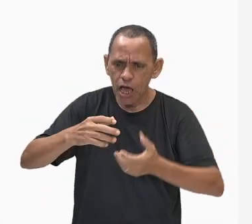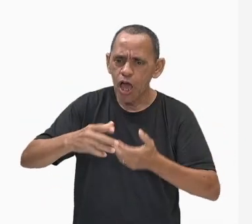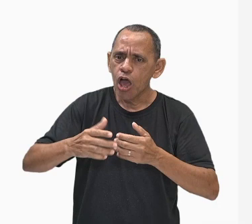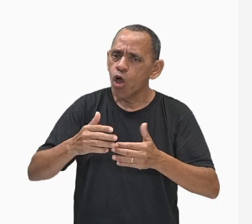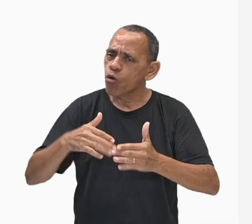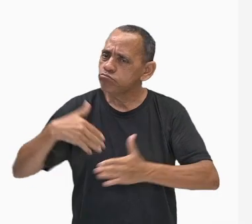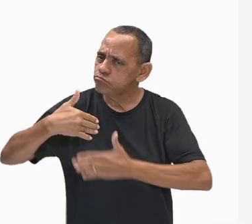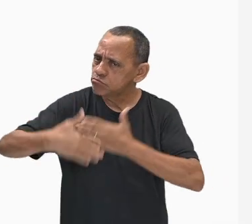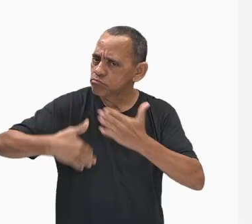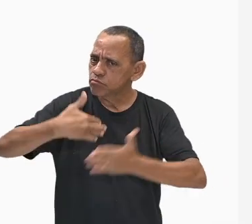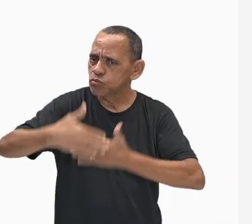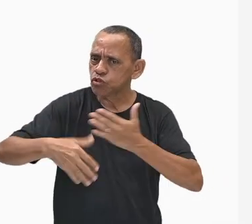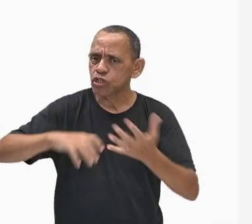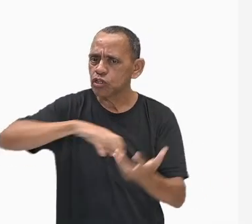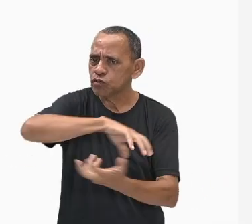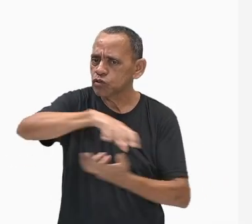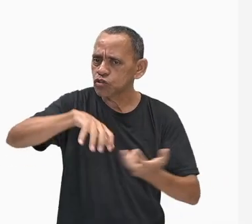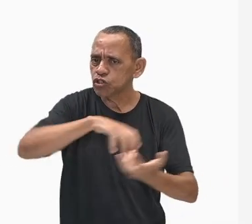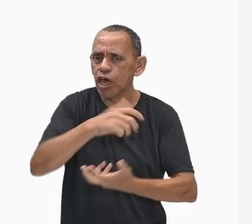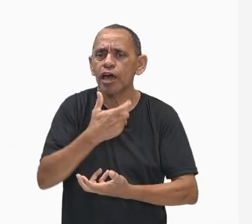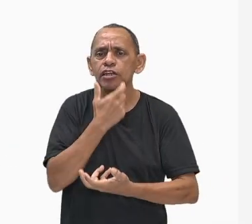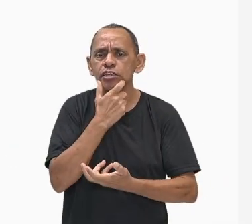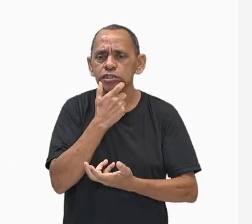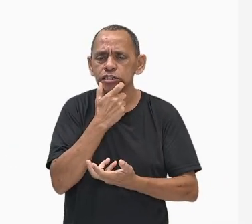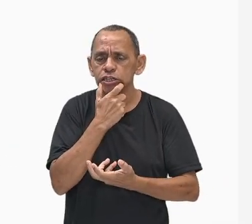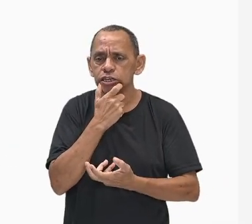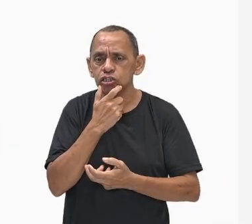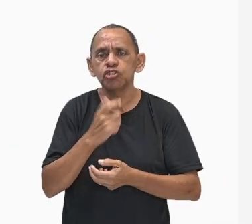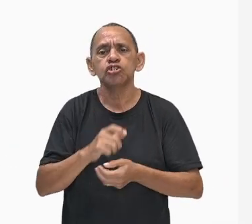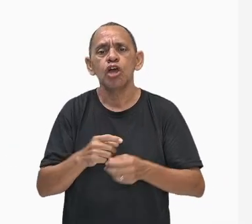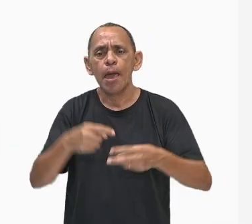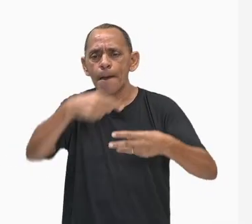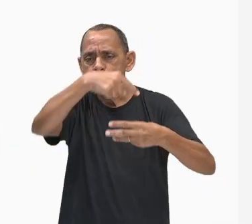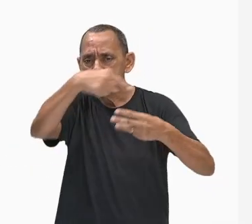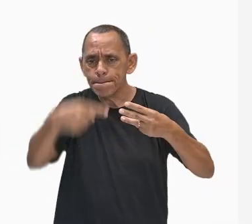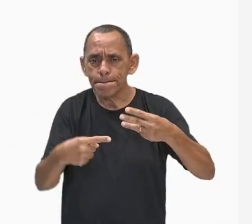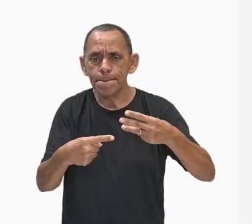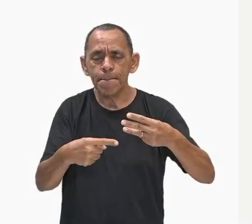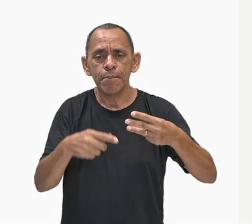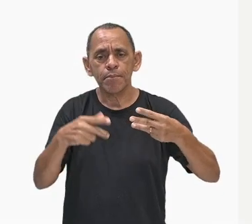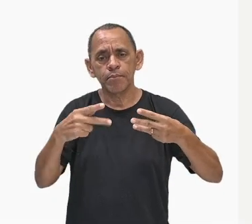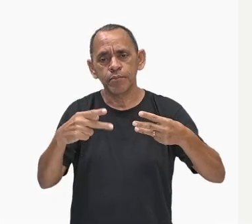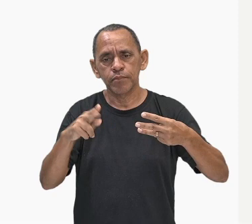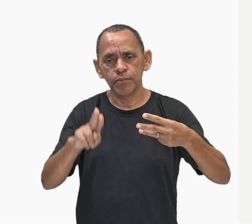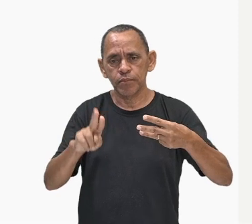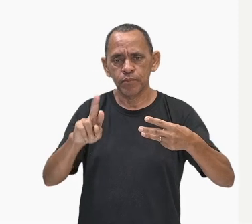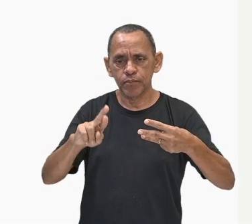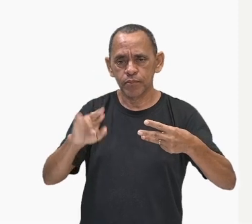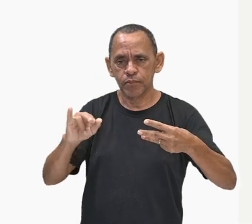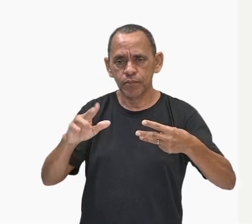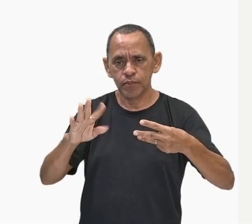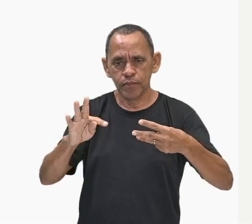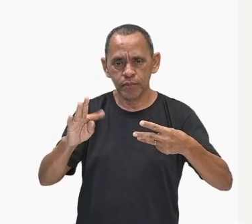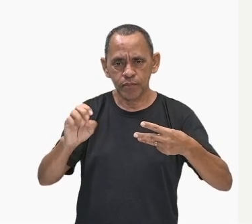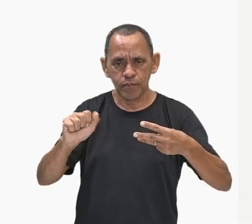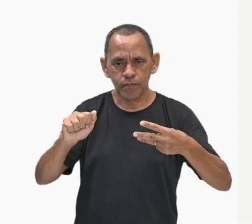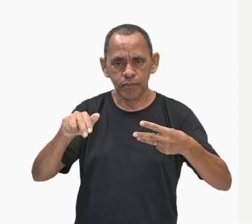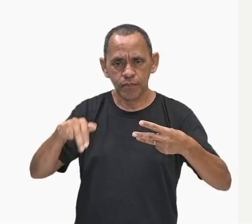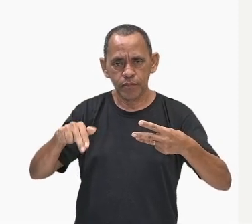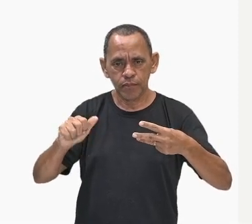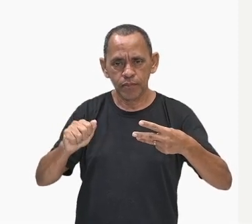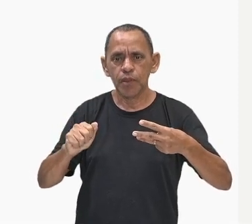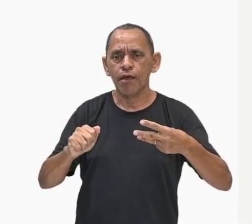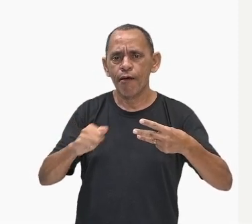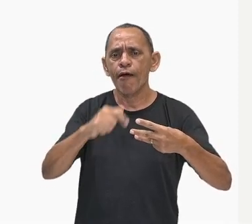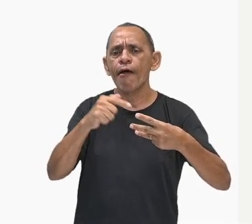a primeira fase, que é a Revolução Puritana e a Guerra Civil. Puritana por quê, gente? Porque a gente vai ver que